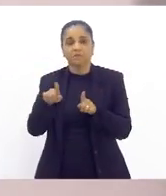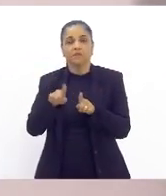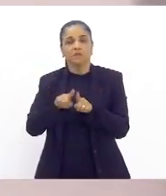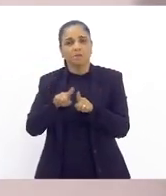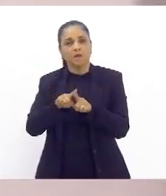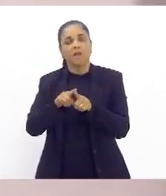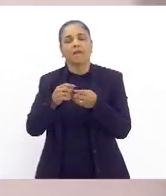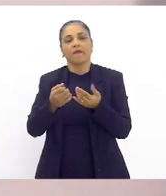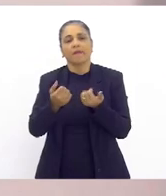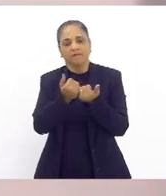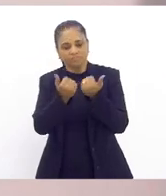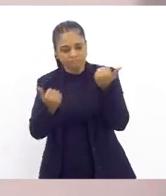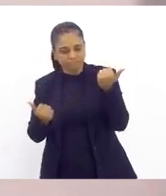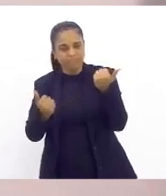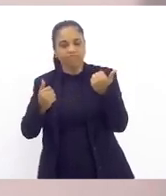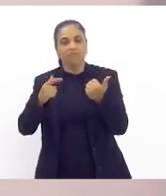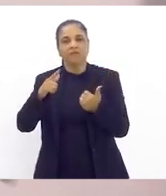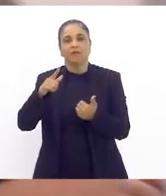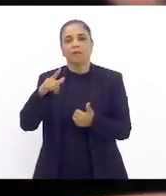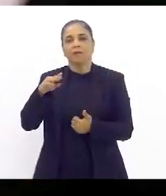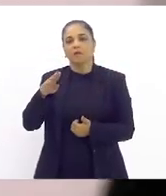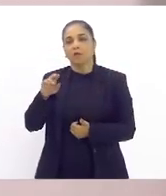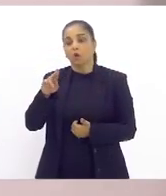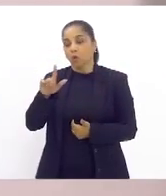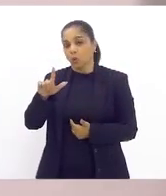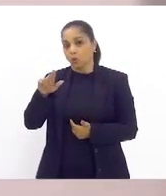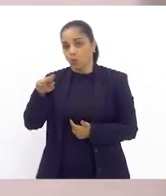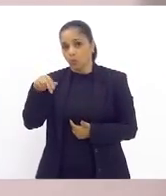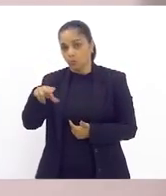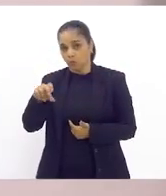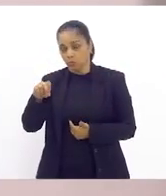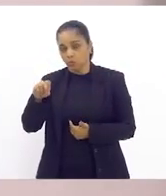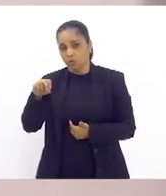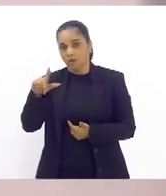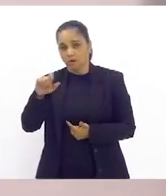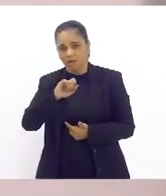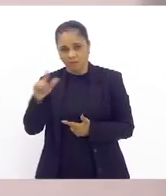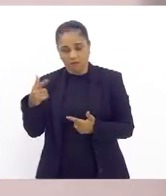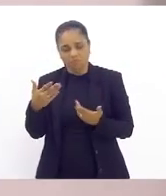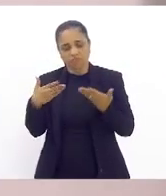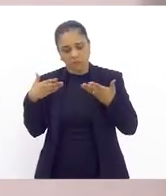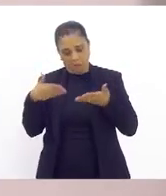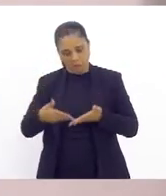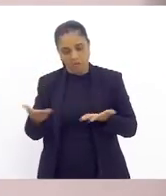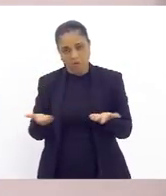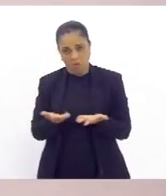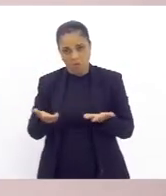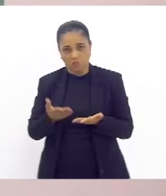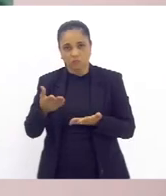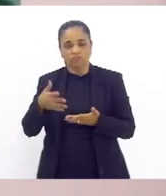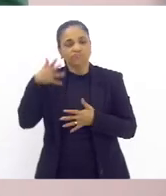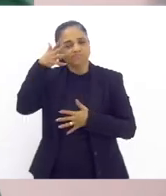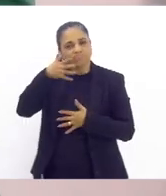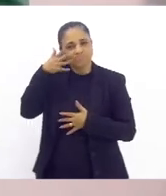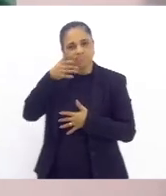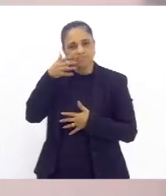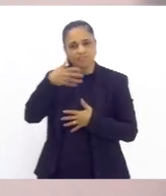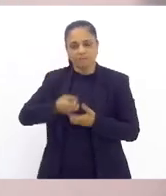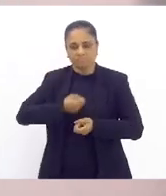e secretário Leal Obrigada pela presença por estar aqui até agora para nos ouvir isso é muito importante cumprimentar de forma muito especial